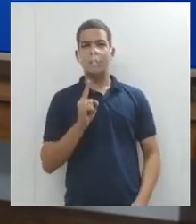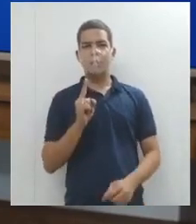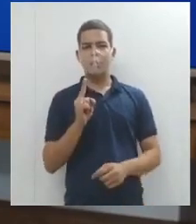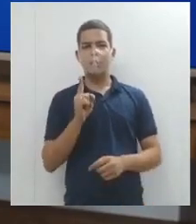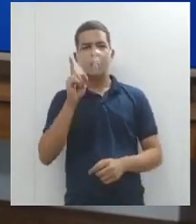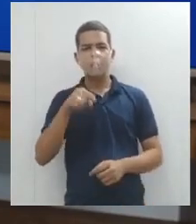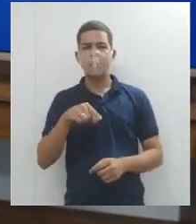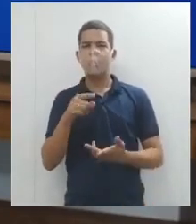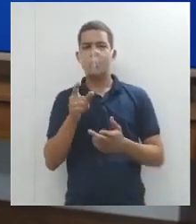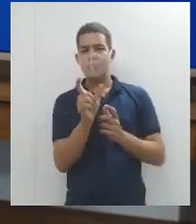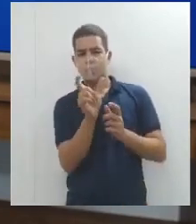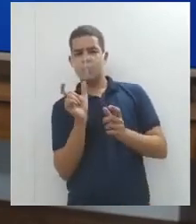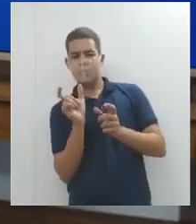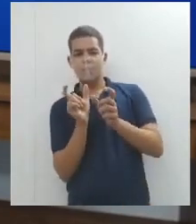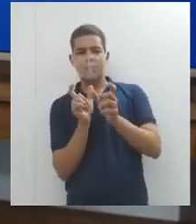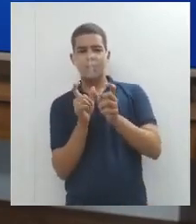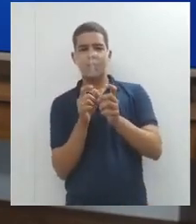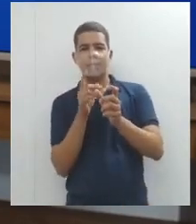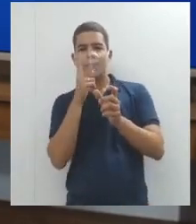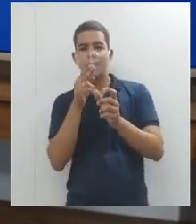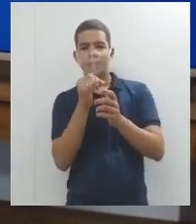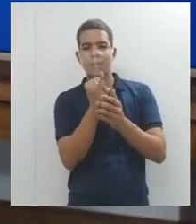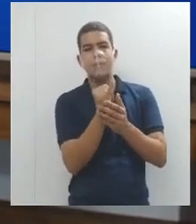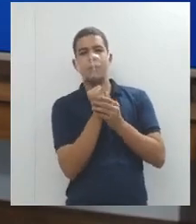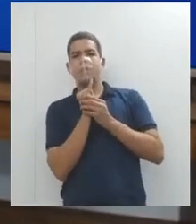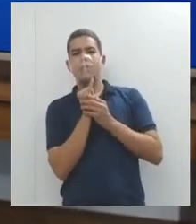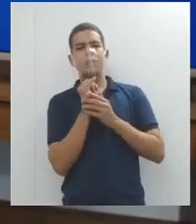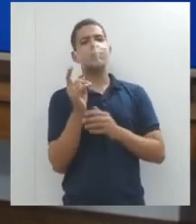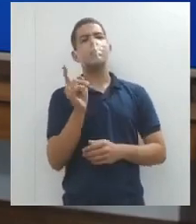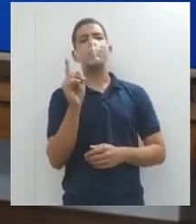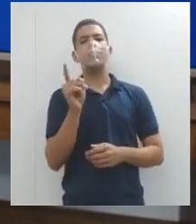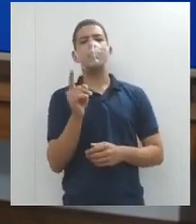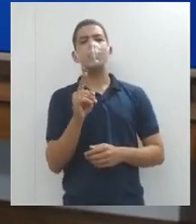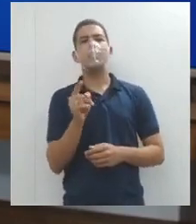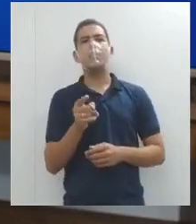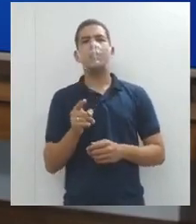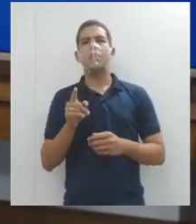uma situação, uma ação, por exemplo, né? Ele está